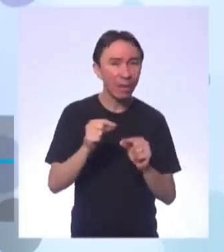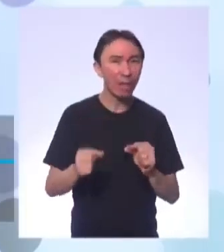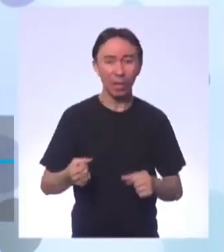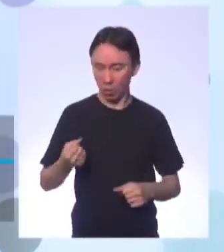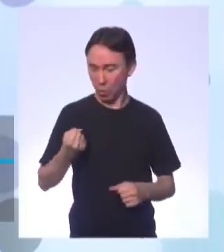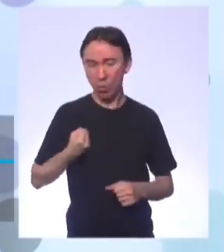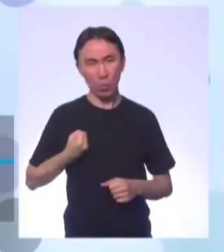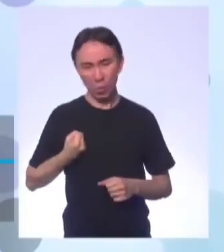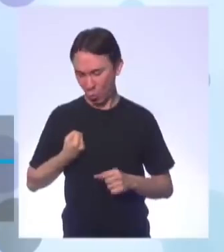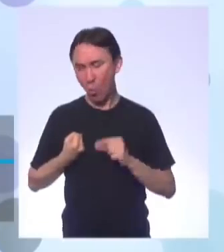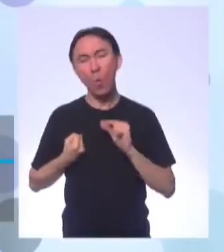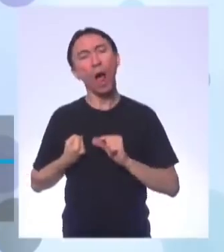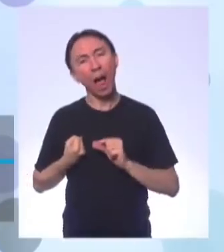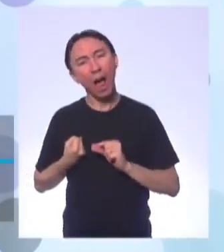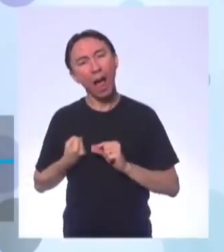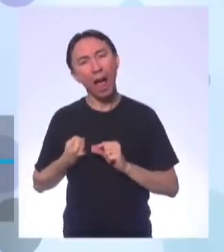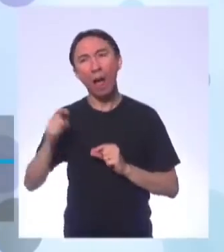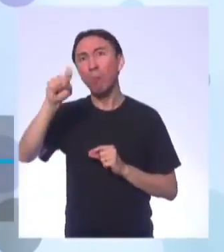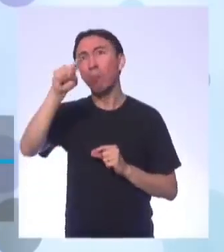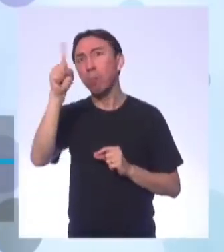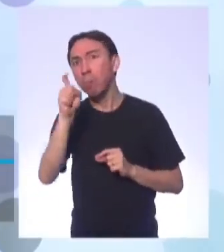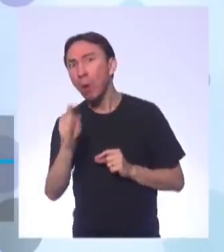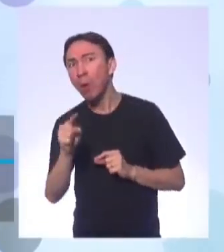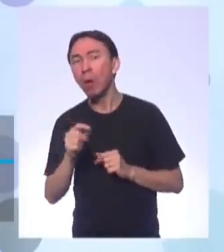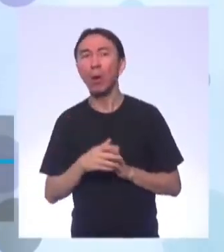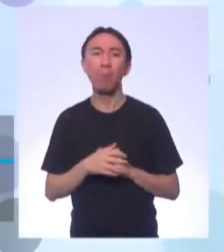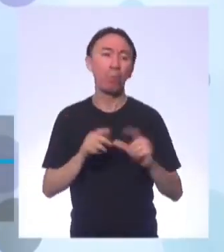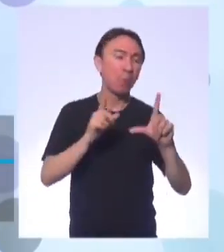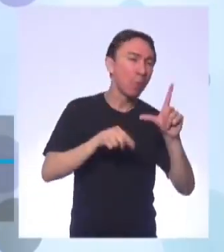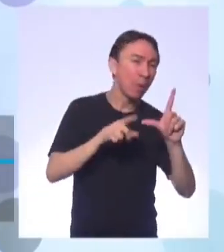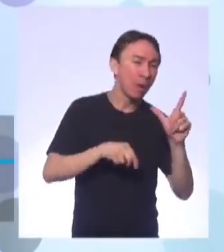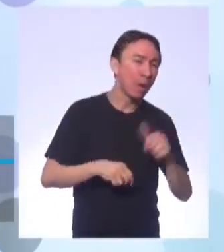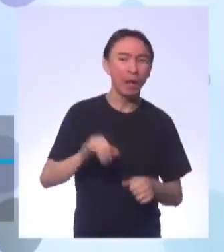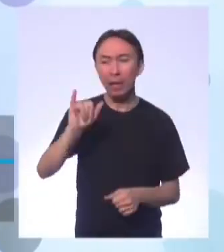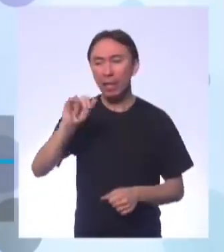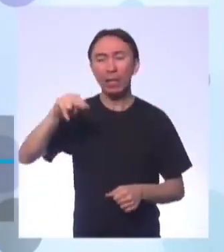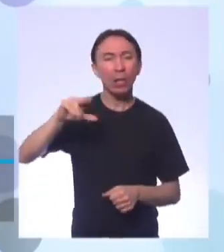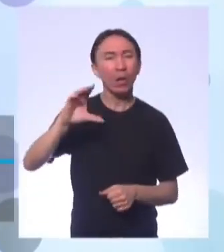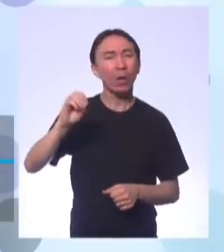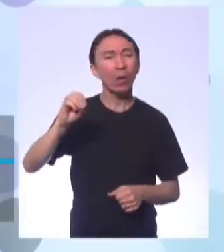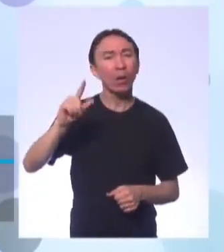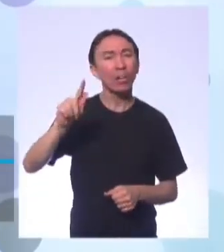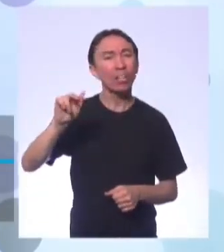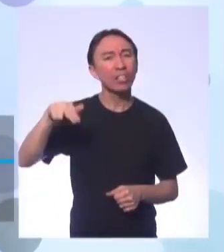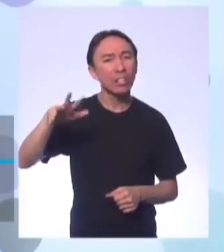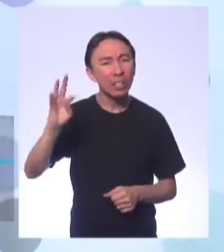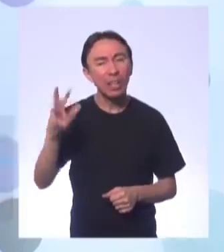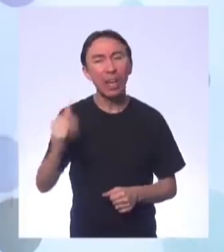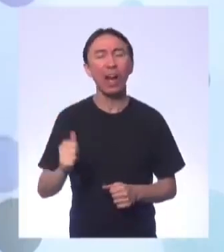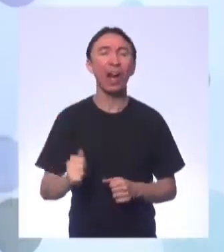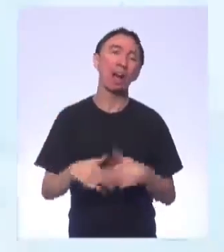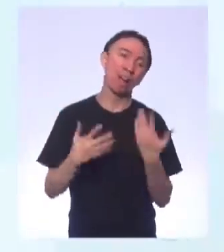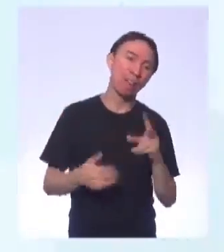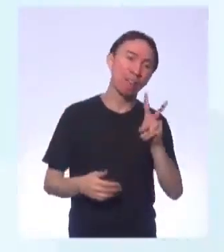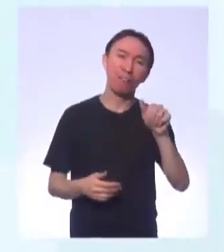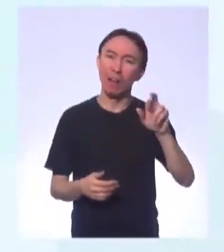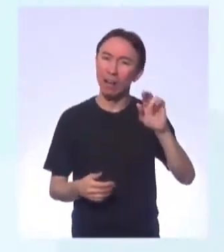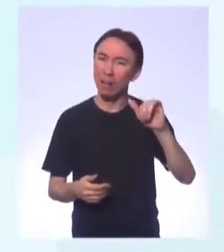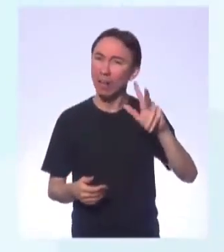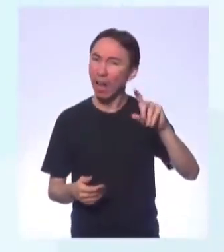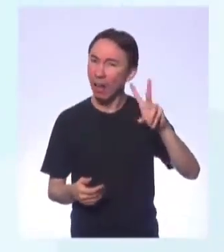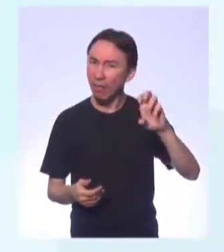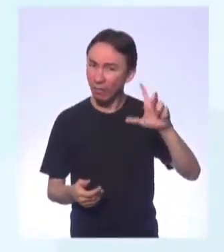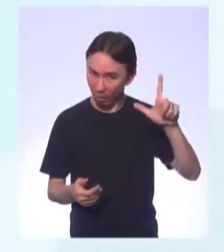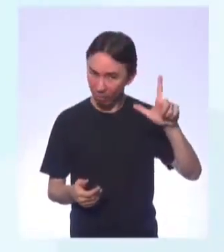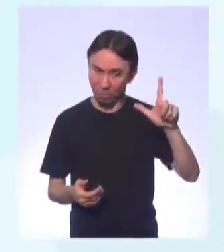a uma variável o que que ele é e como funciona por enquanto nós vamos só substituir para ver se a tomar telinha aí eu vou fazer um